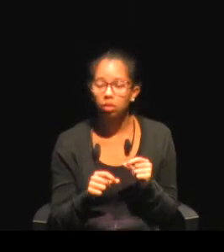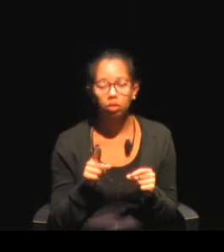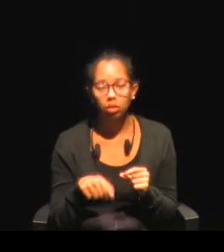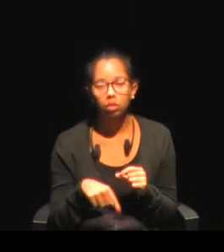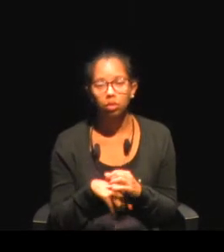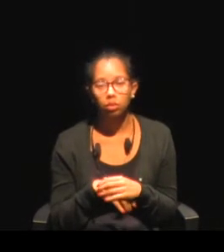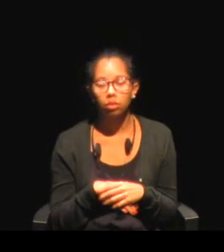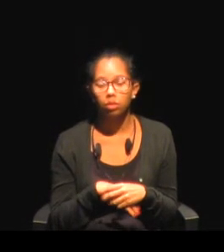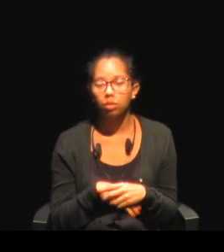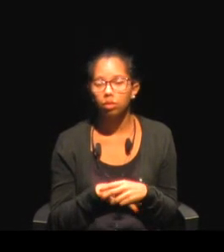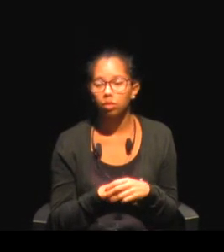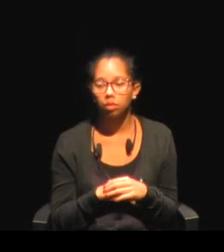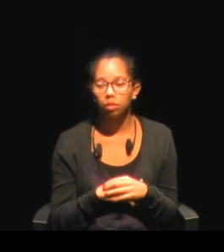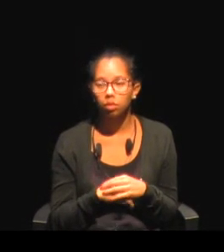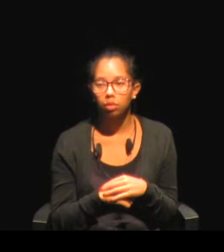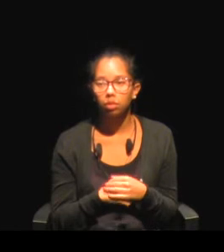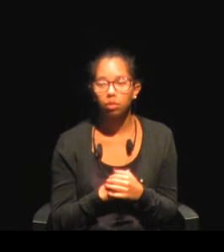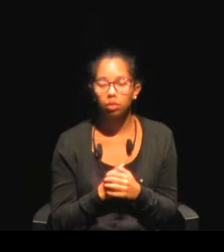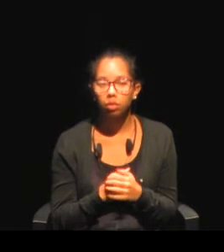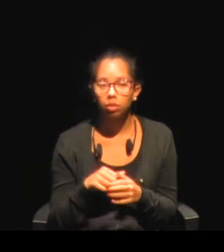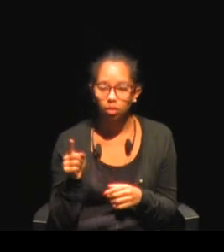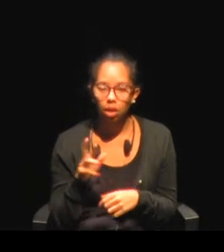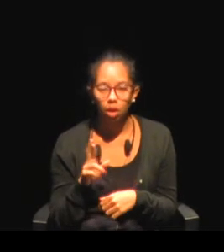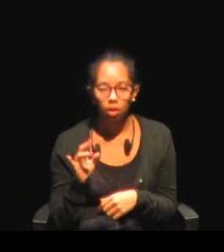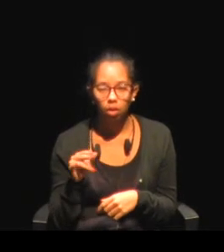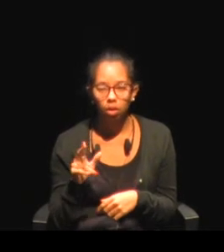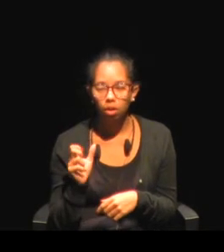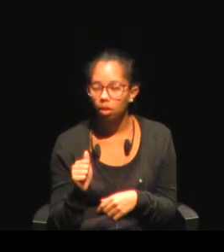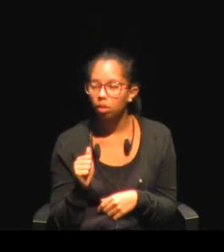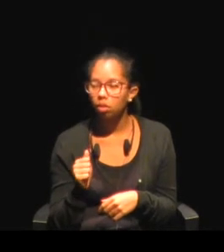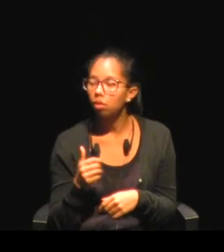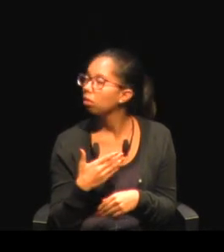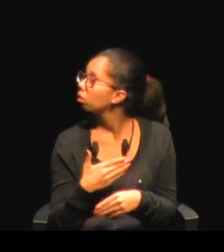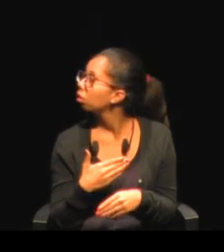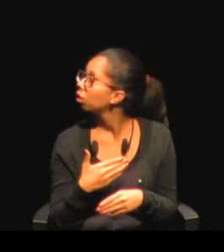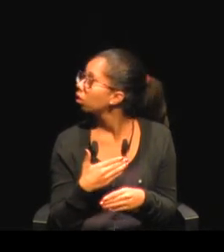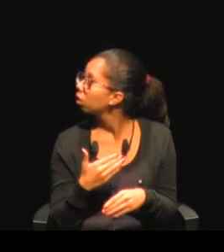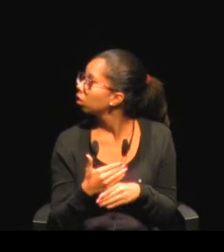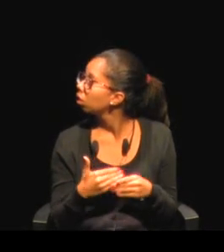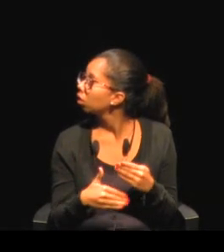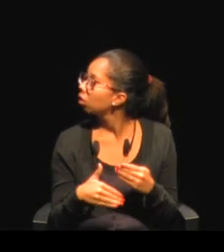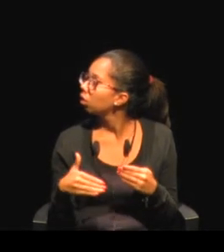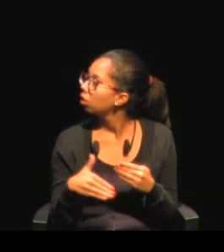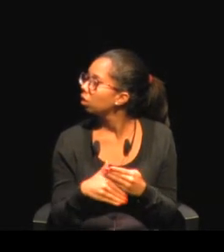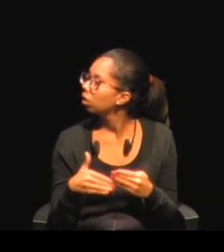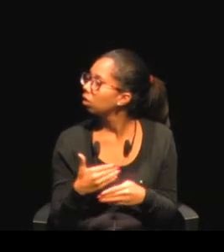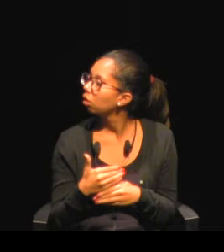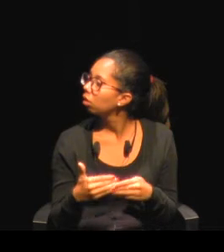nossa proposta, basicamente, era de consolidação dessa ruína e de